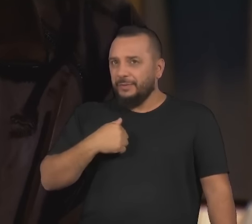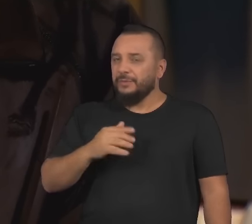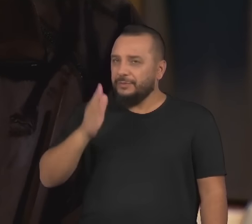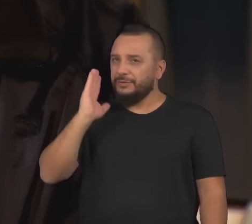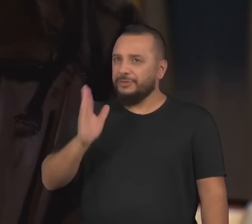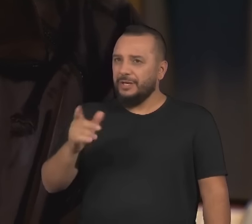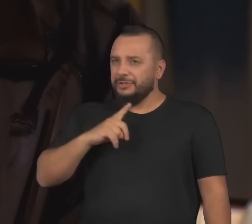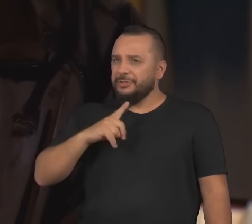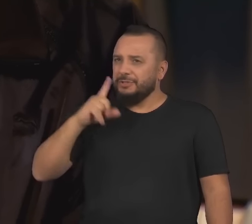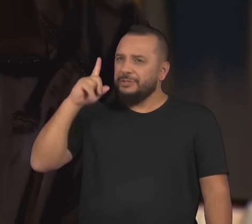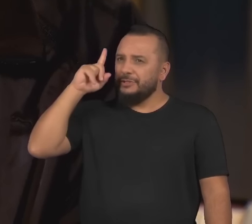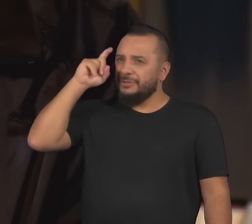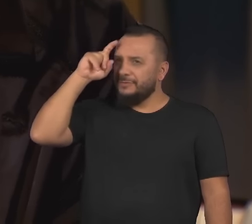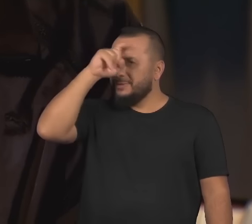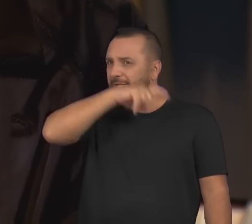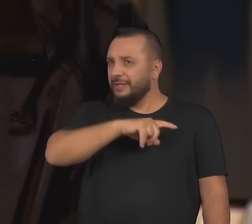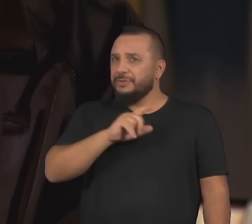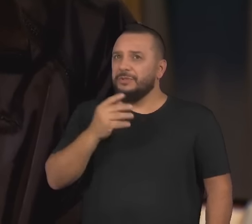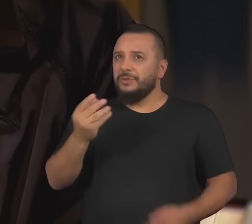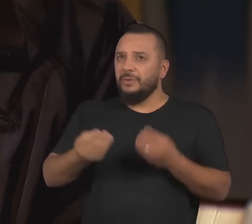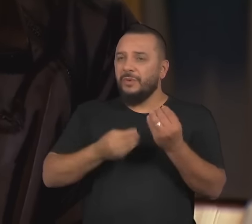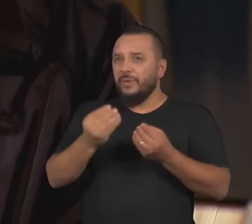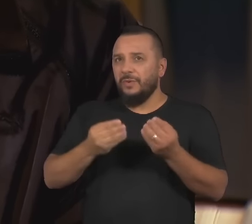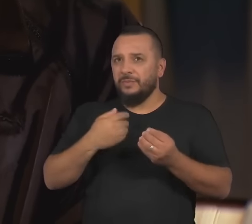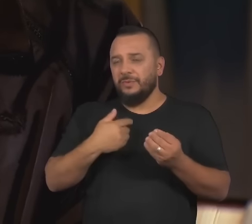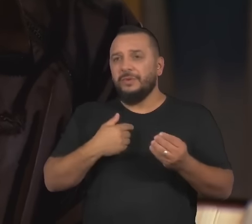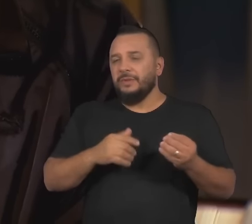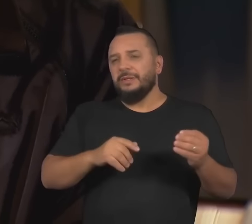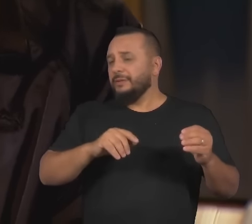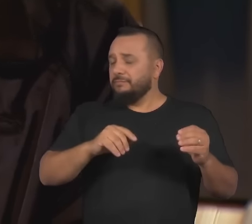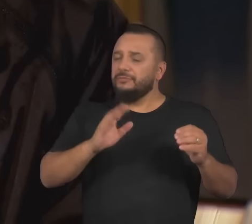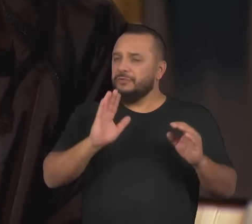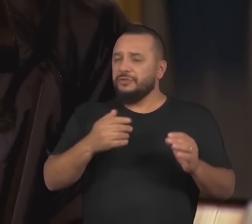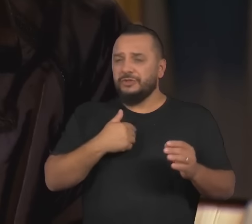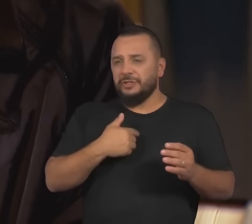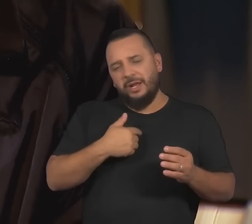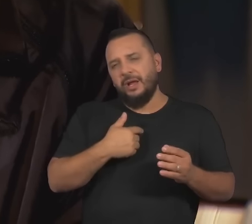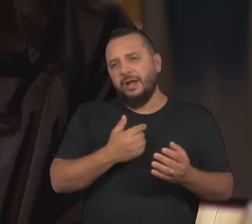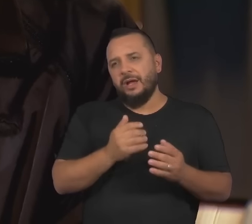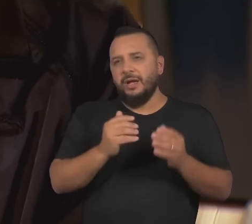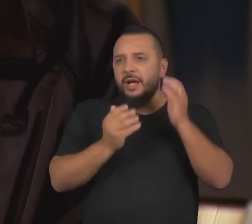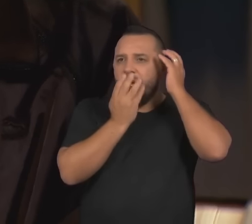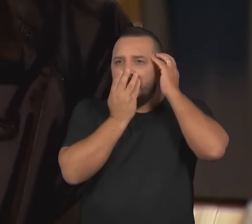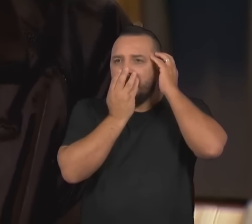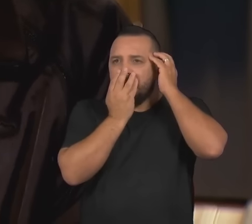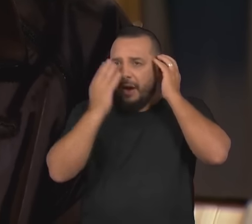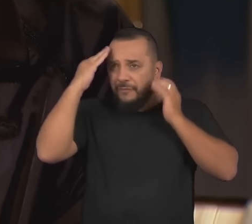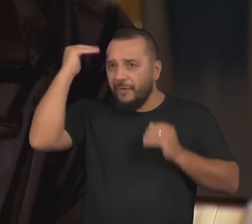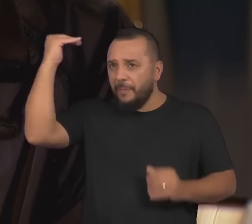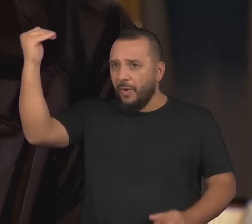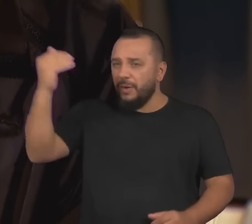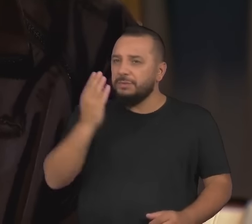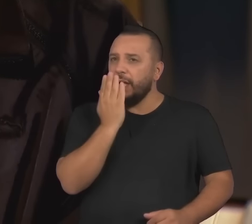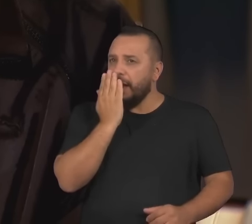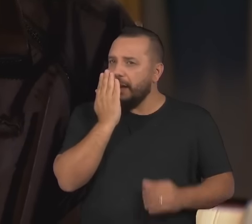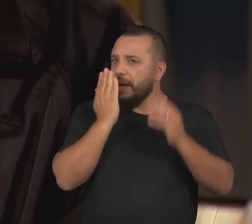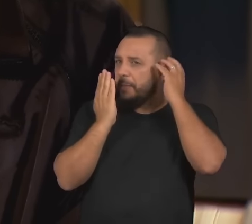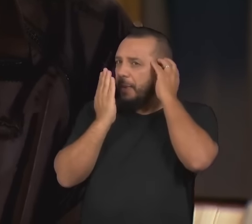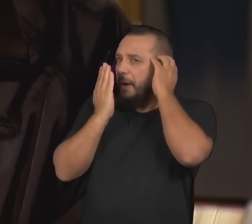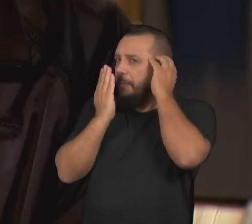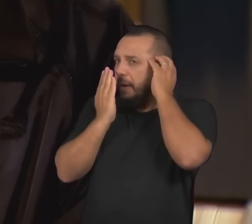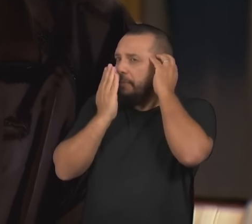grande dificuldade de entrar para uma grande gravadora. E lutei muito por isso, sabia? Lutei mesmo. O